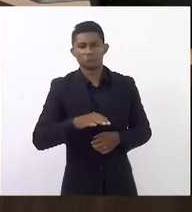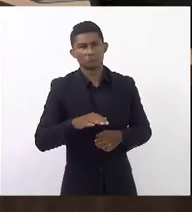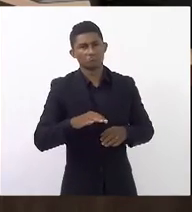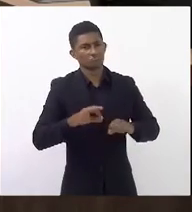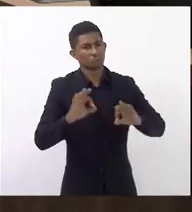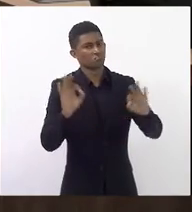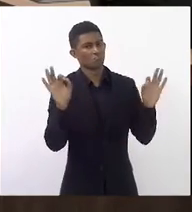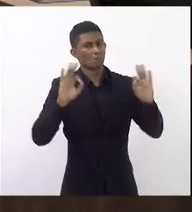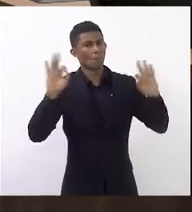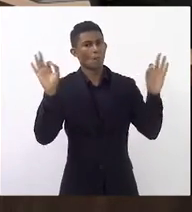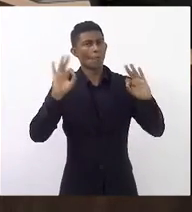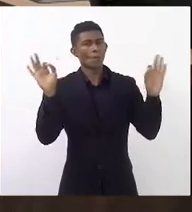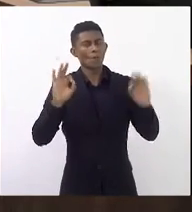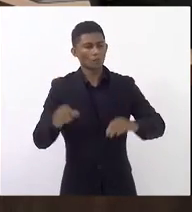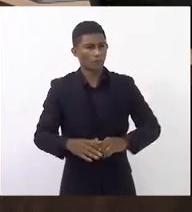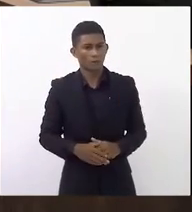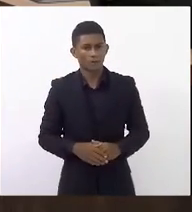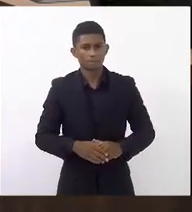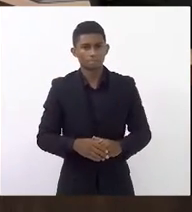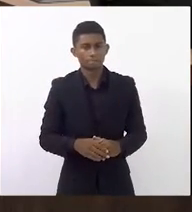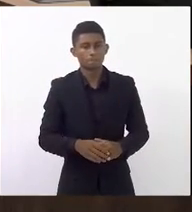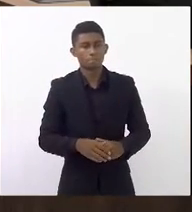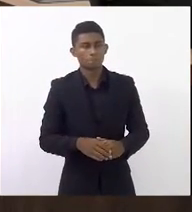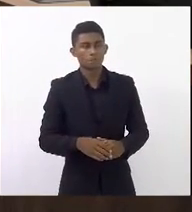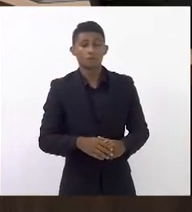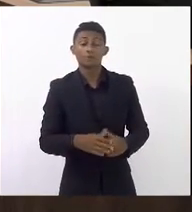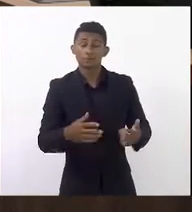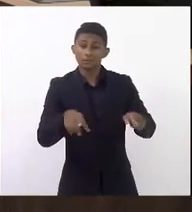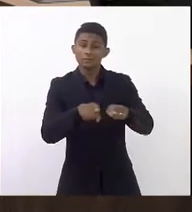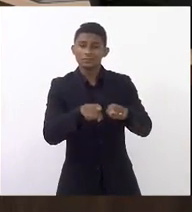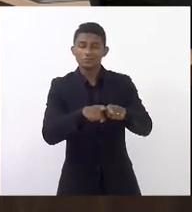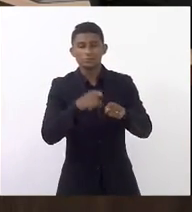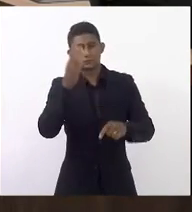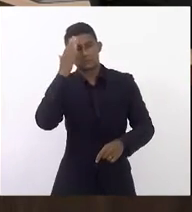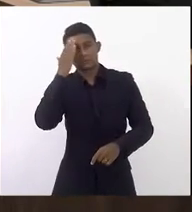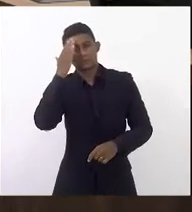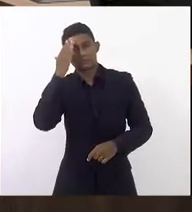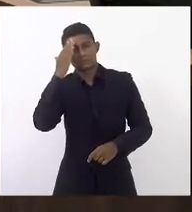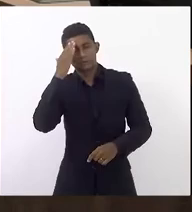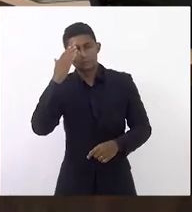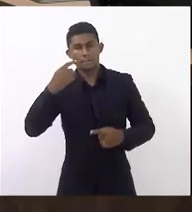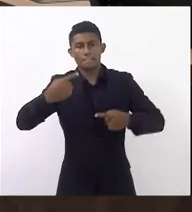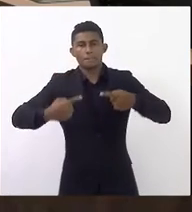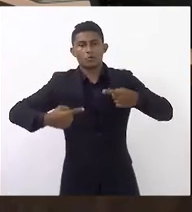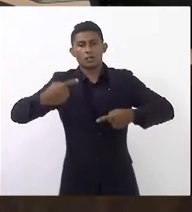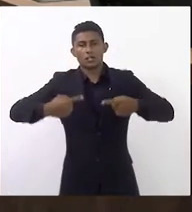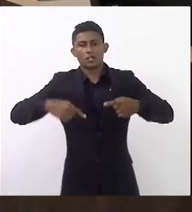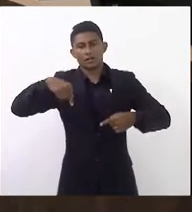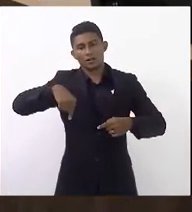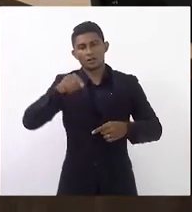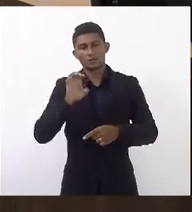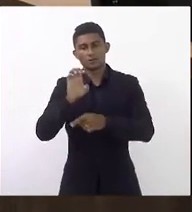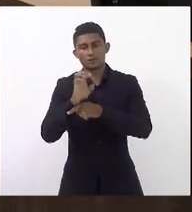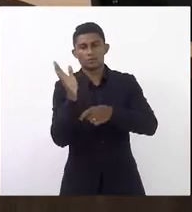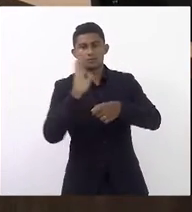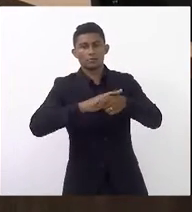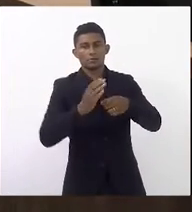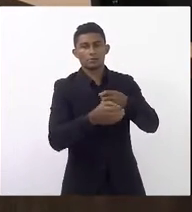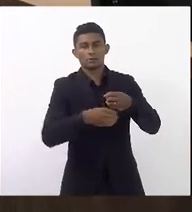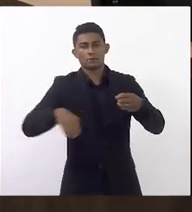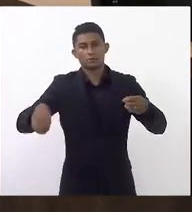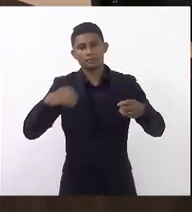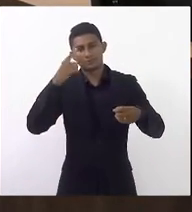Generza, e também pelas divergências que temos com a política de saneamento do Estado, que se centrou na